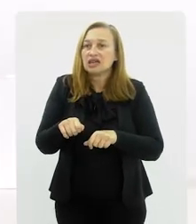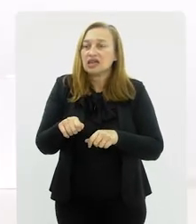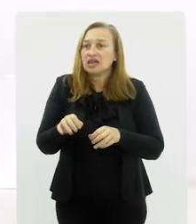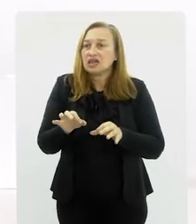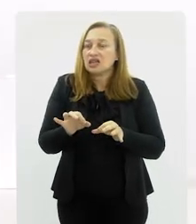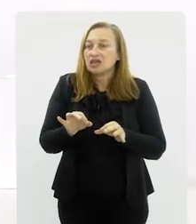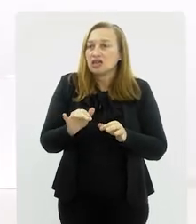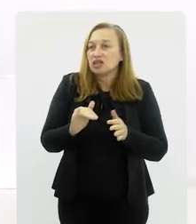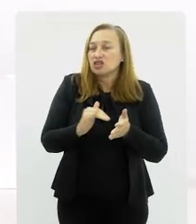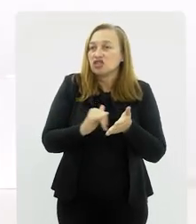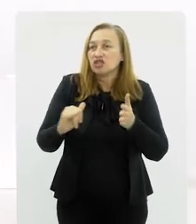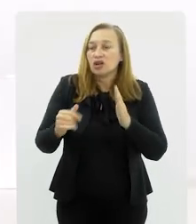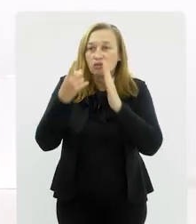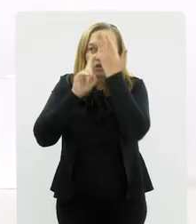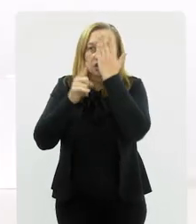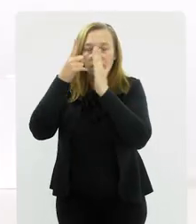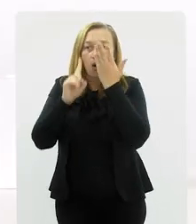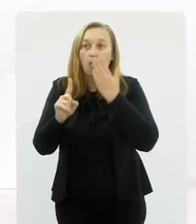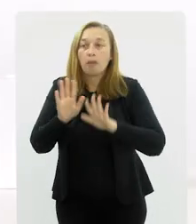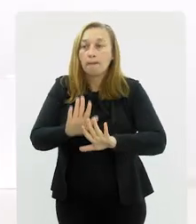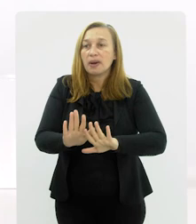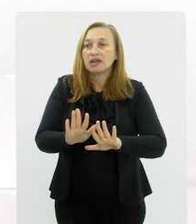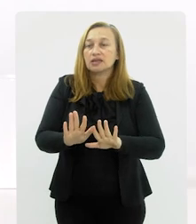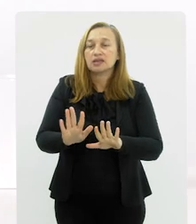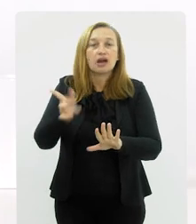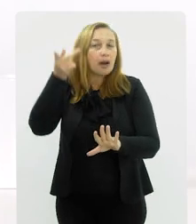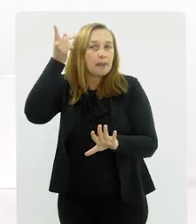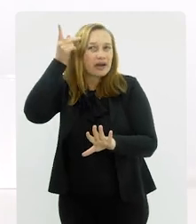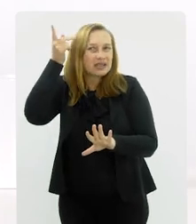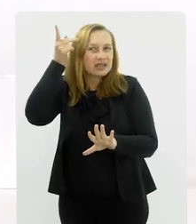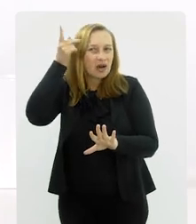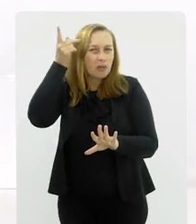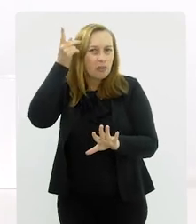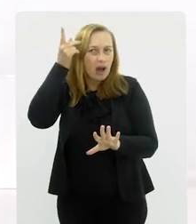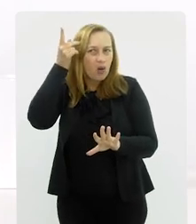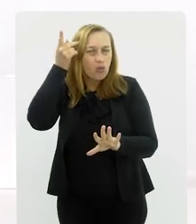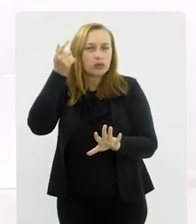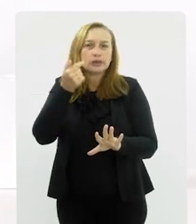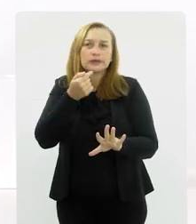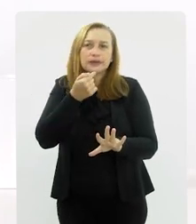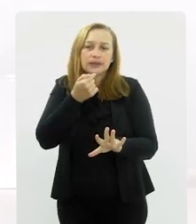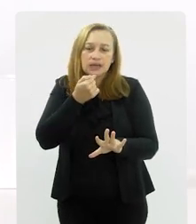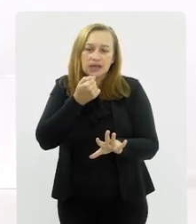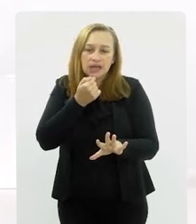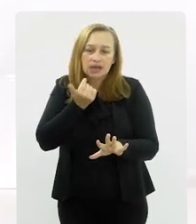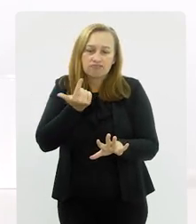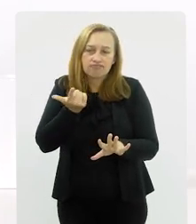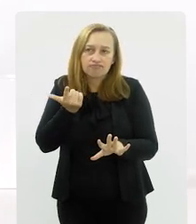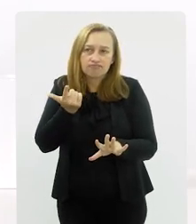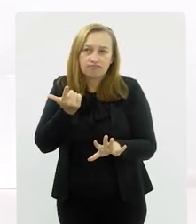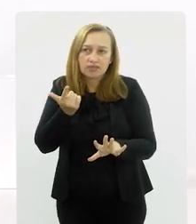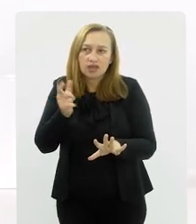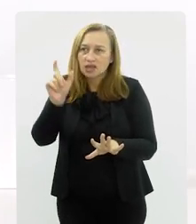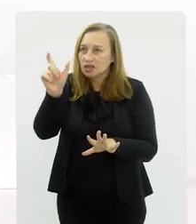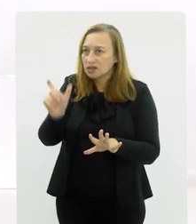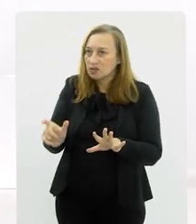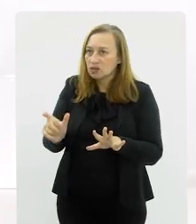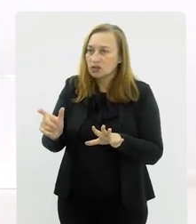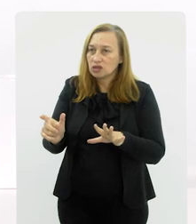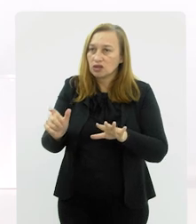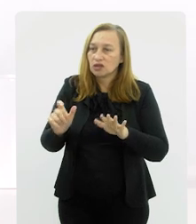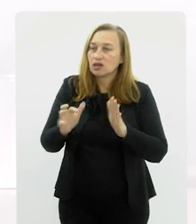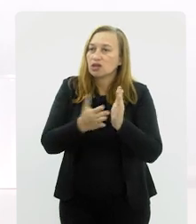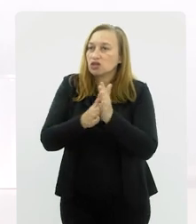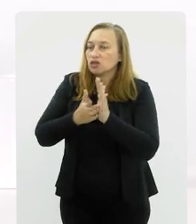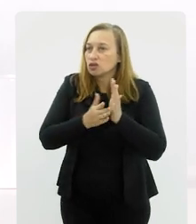para a cidade. Só que a diferença, acho que para São Paulo, de vir de uma forma tão correta, porque o pessoal que está nas